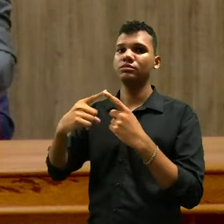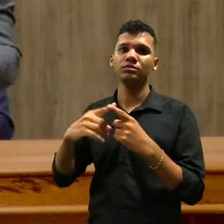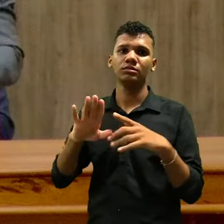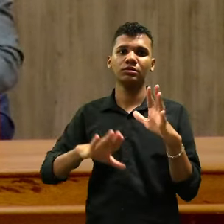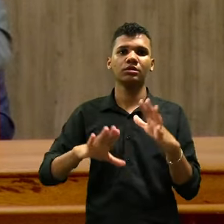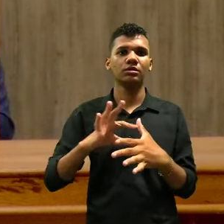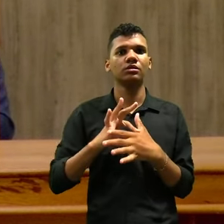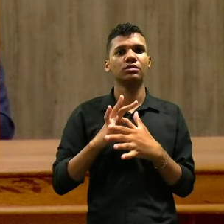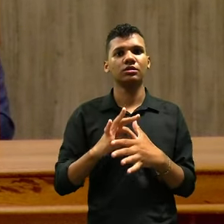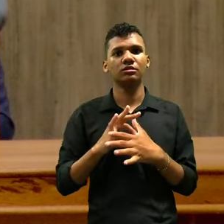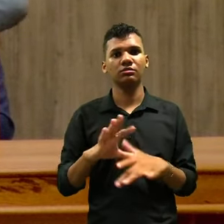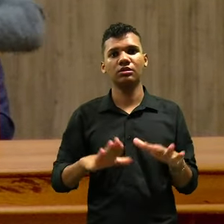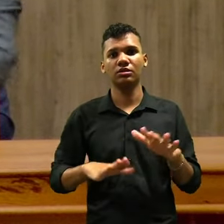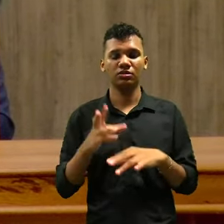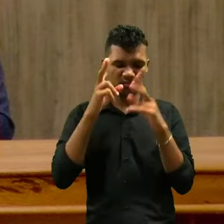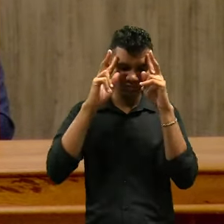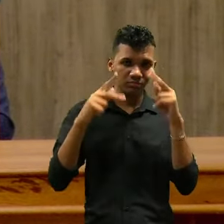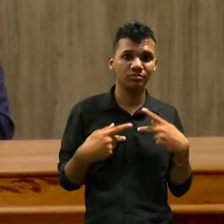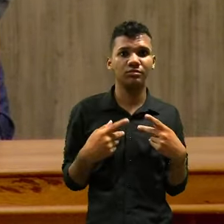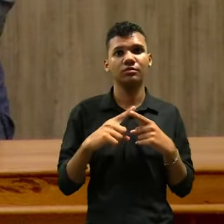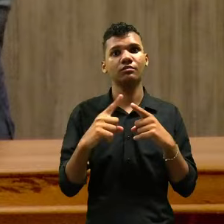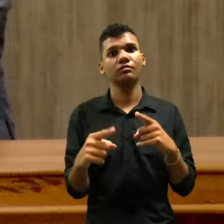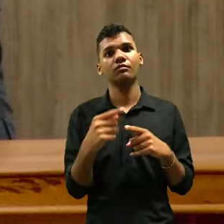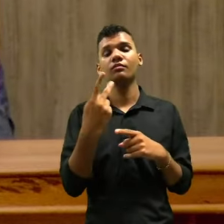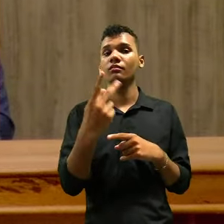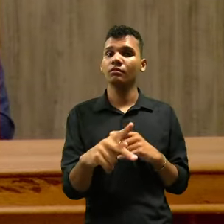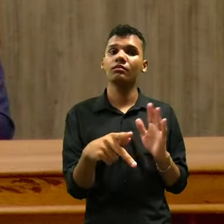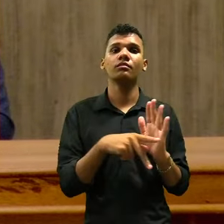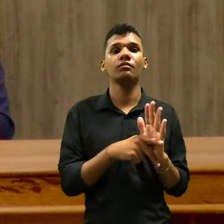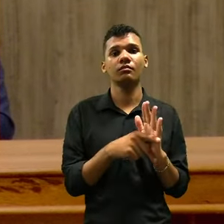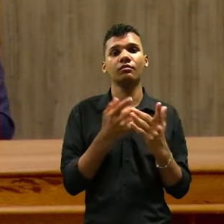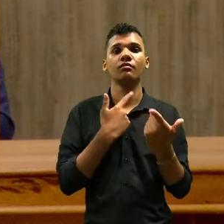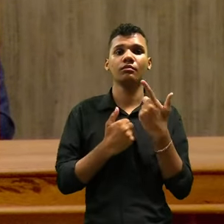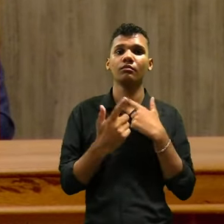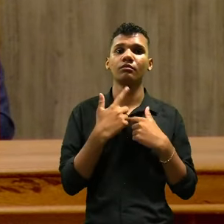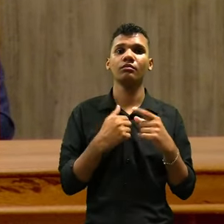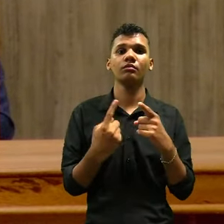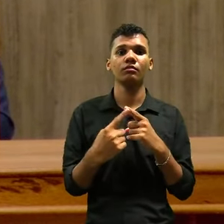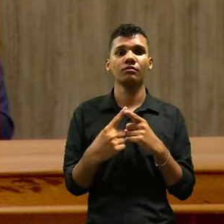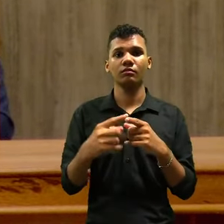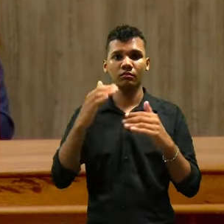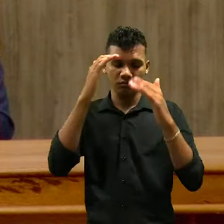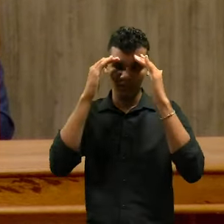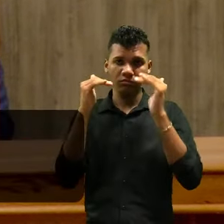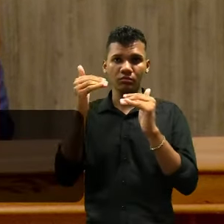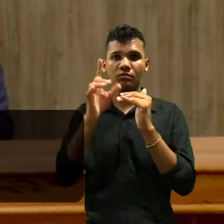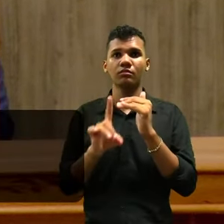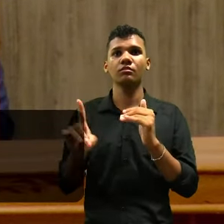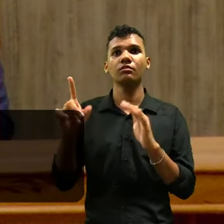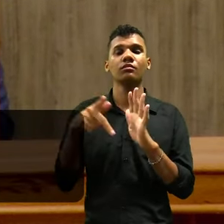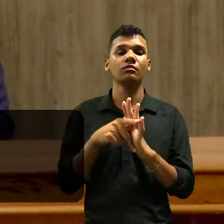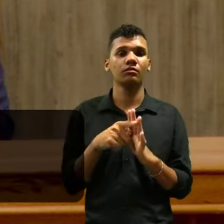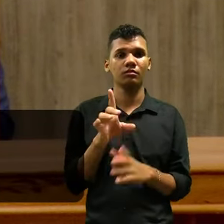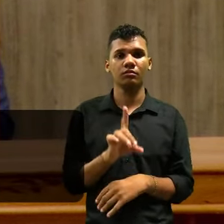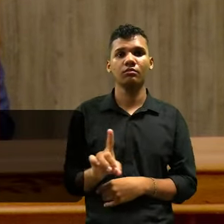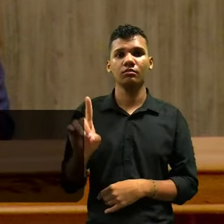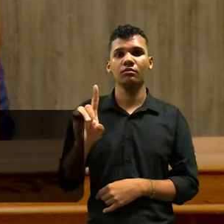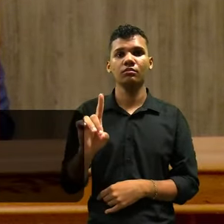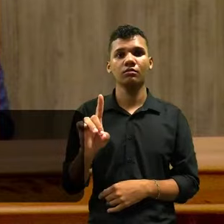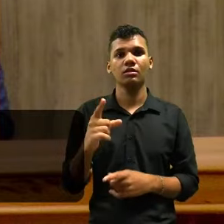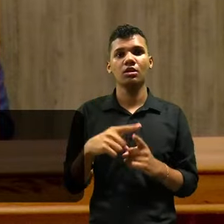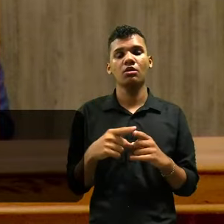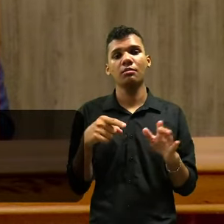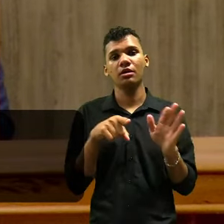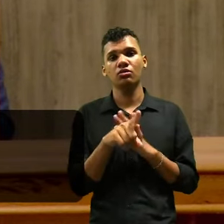humana agora você pega sua vontade e Coloca ela para quem Para Deus eu pergunto perdi a